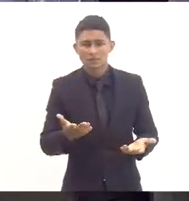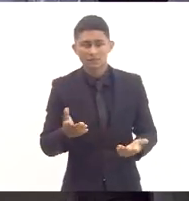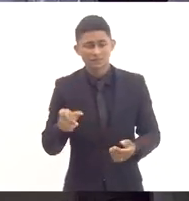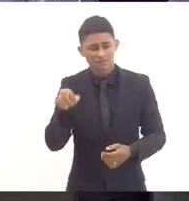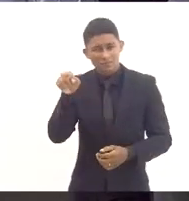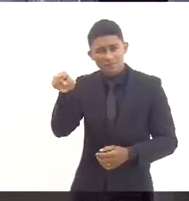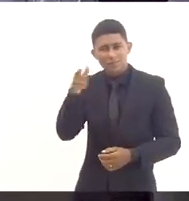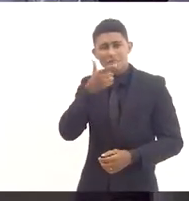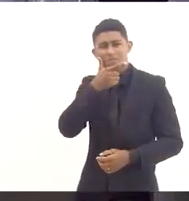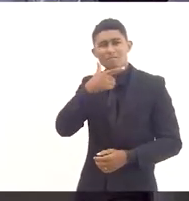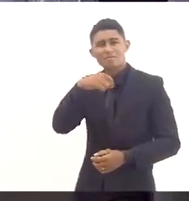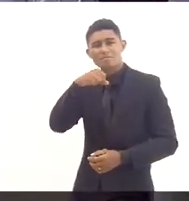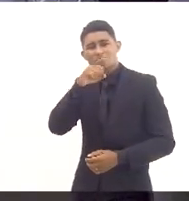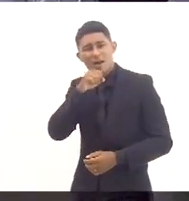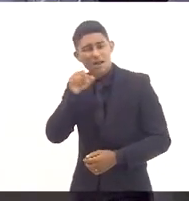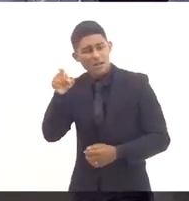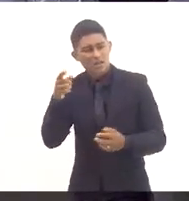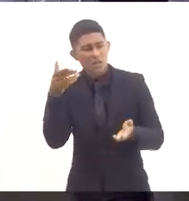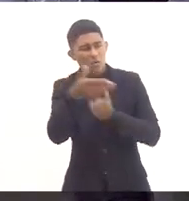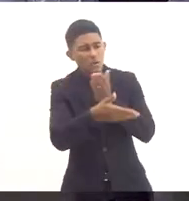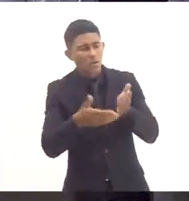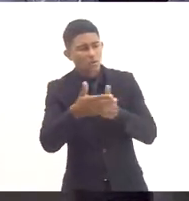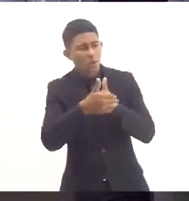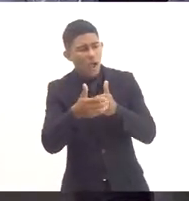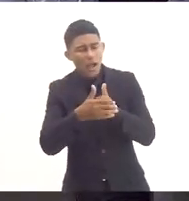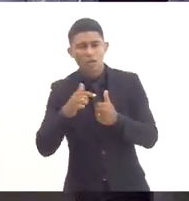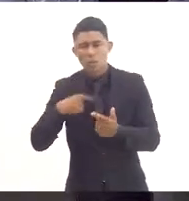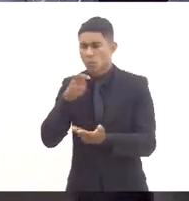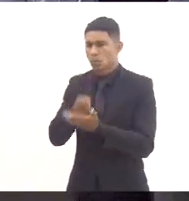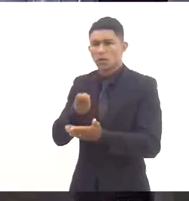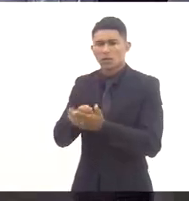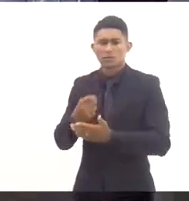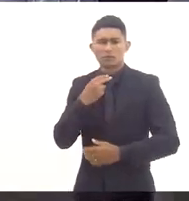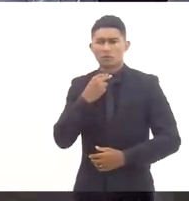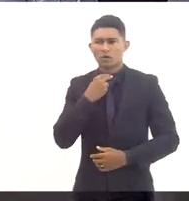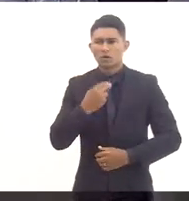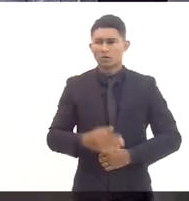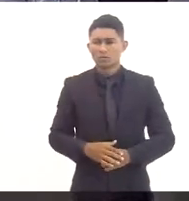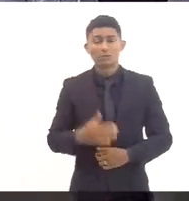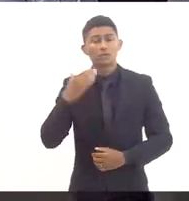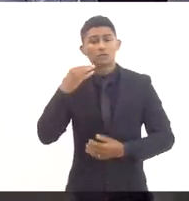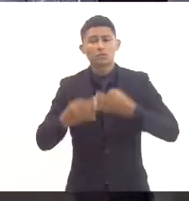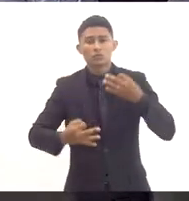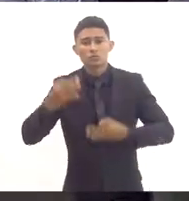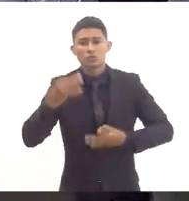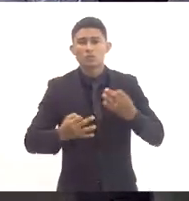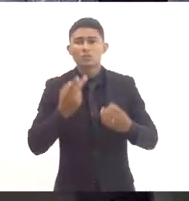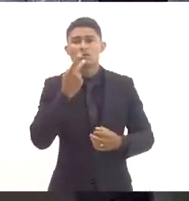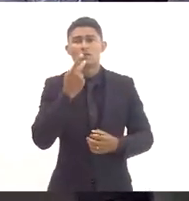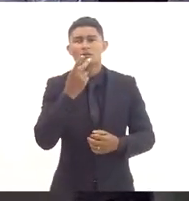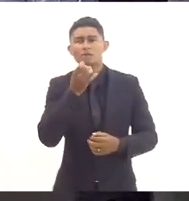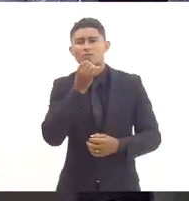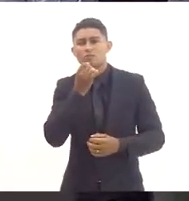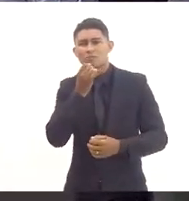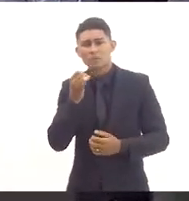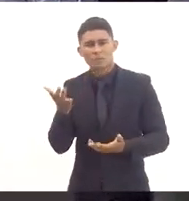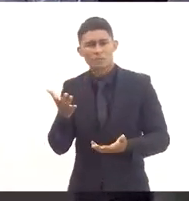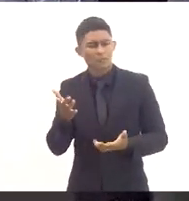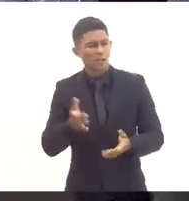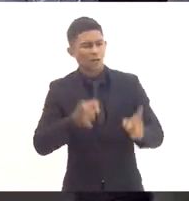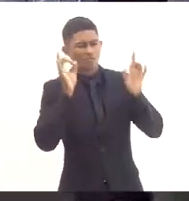da amor o vídeo ele disse para mim que eu não posso ajuizar uma ação de abandono afetivo